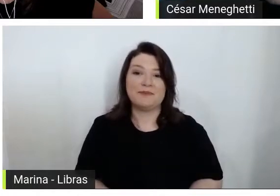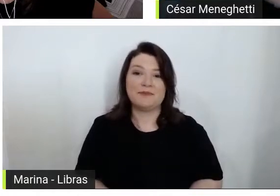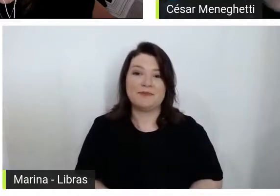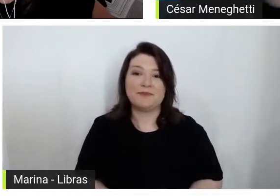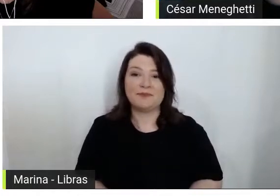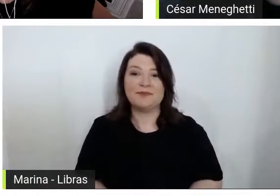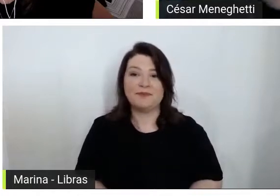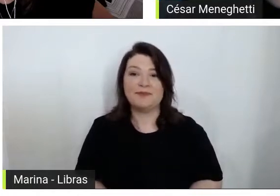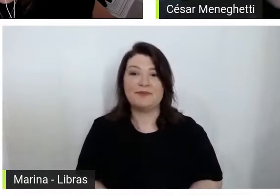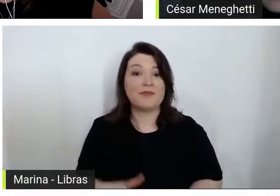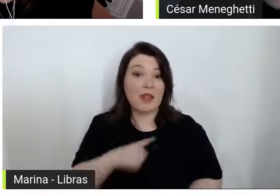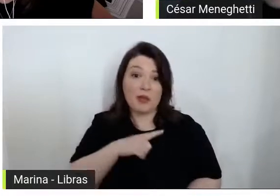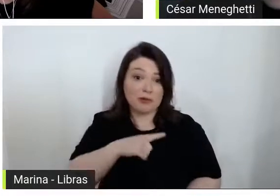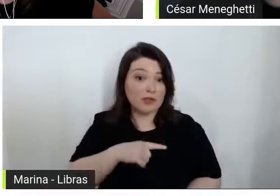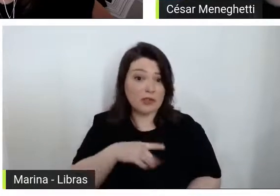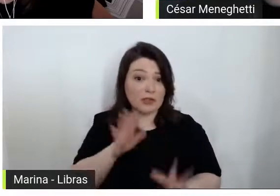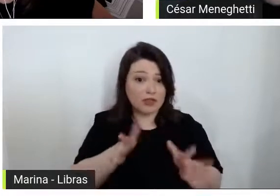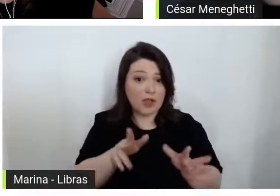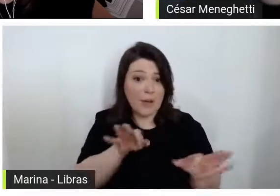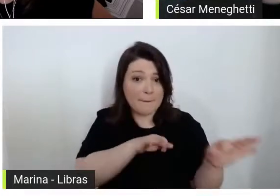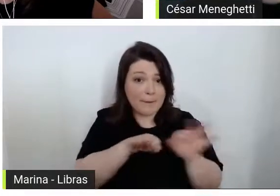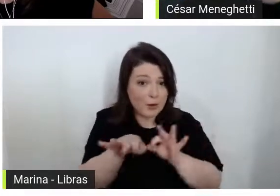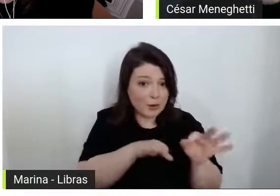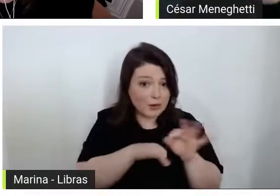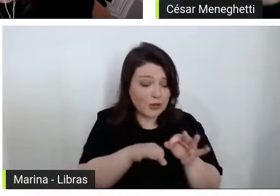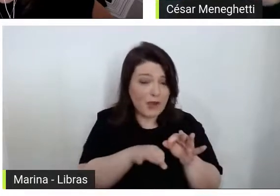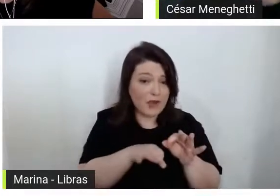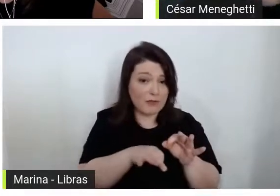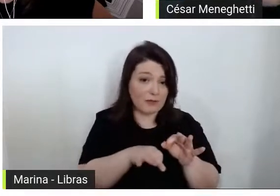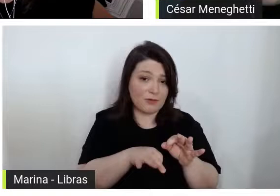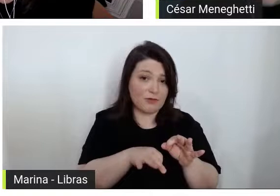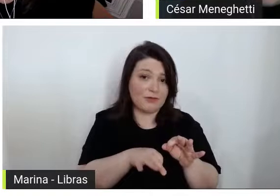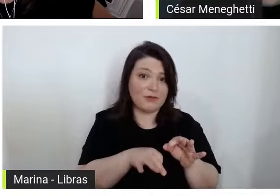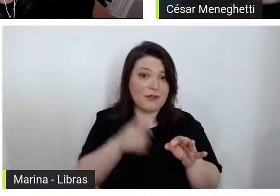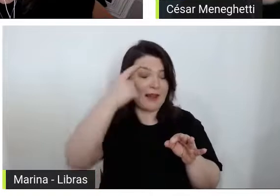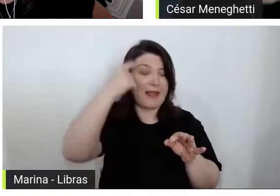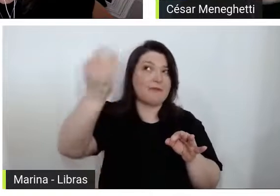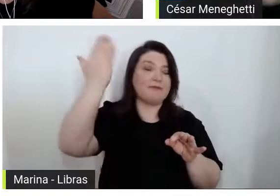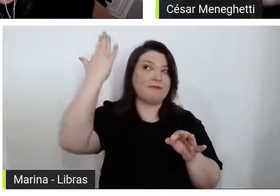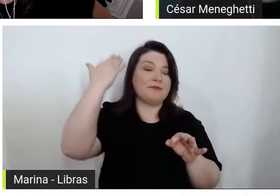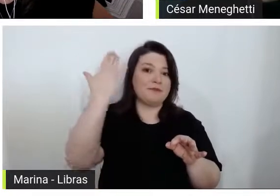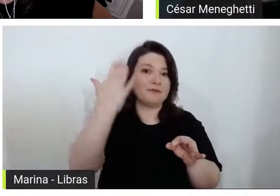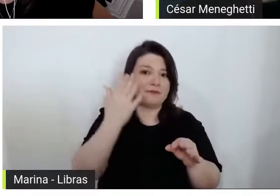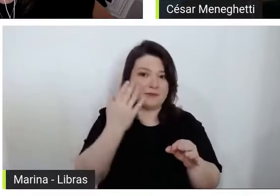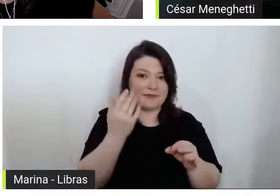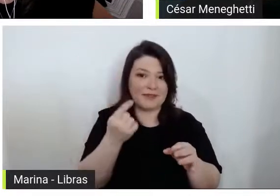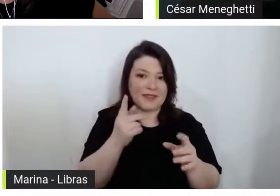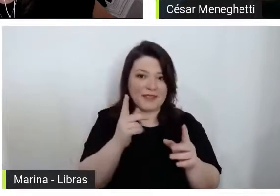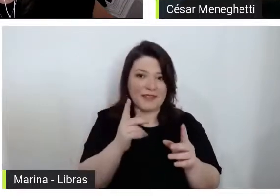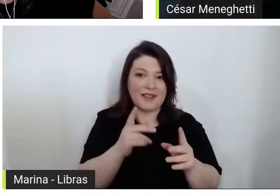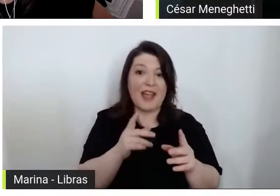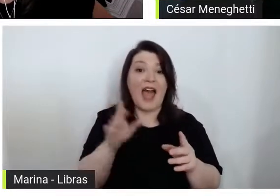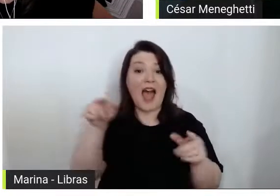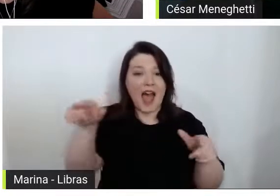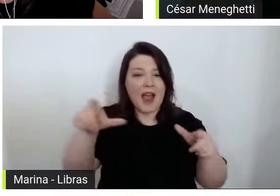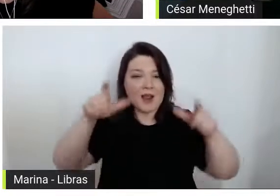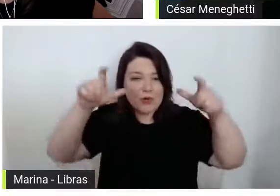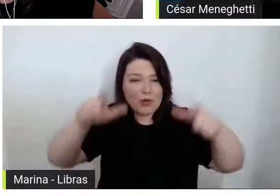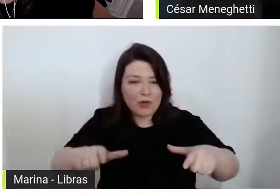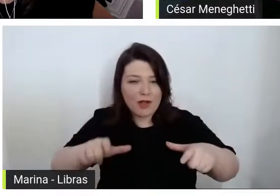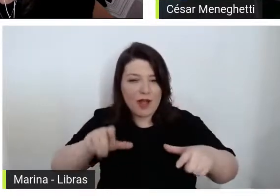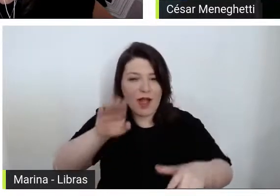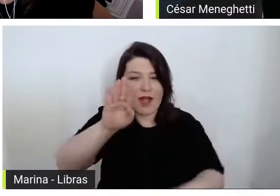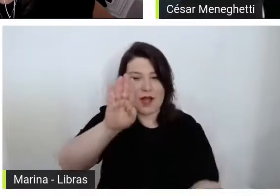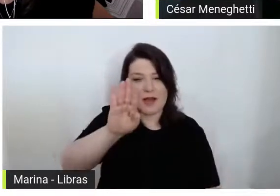tinha esse projeto da Itália de 2010, aí a Bienal de São Paulo abriu, chamava